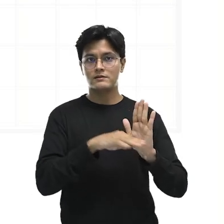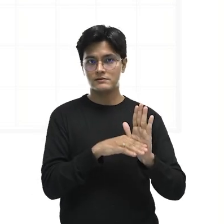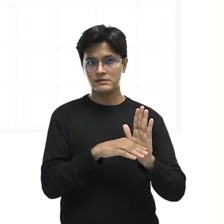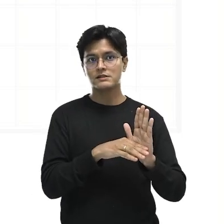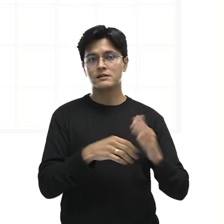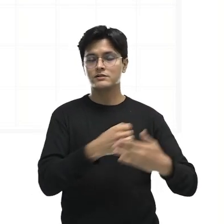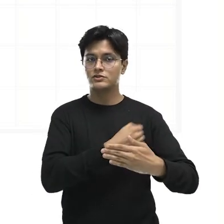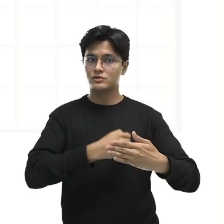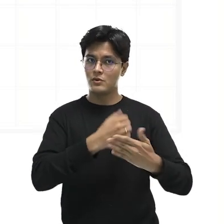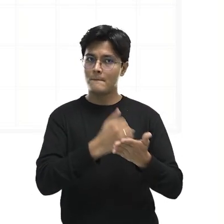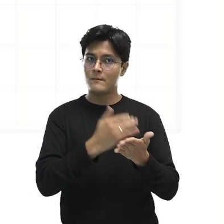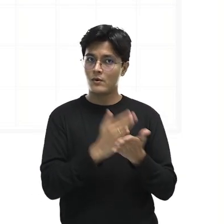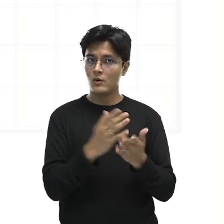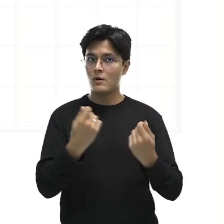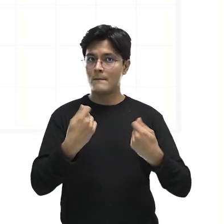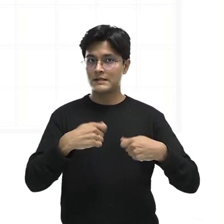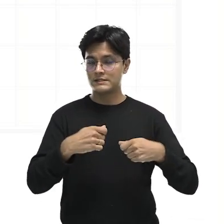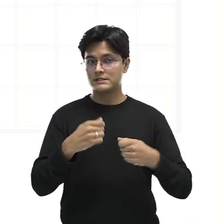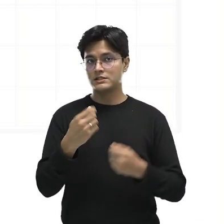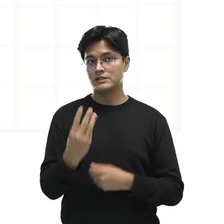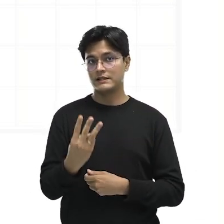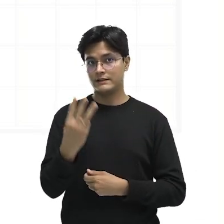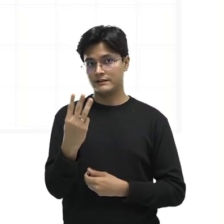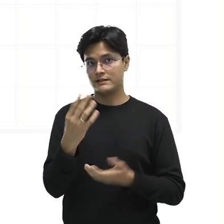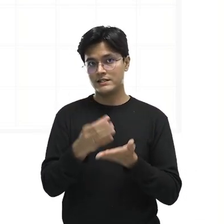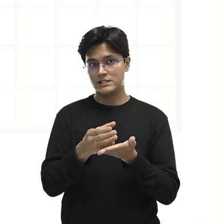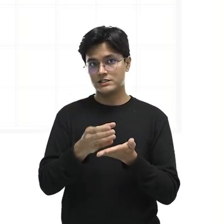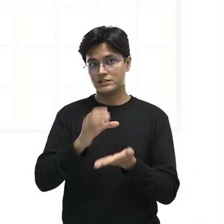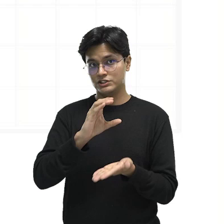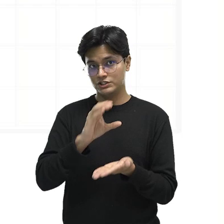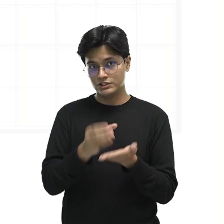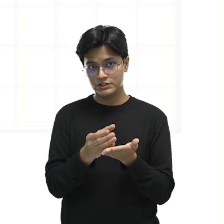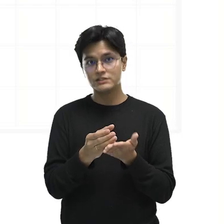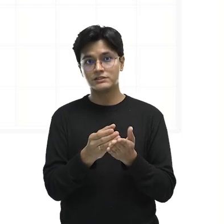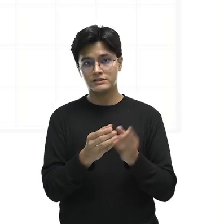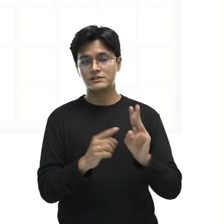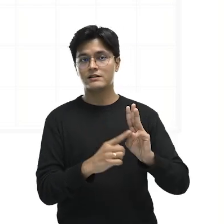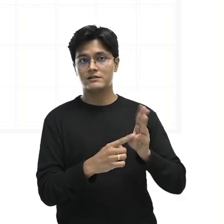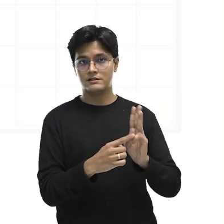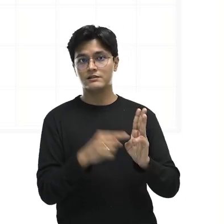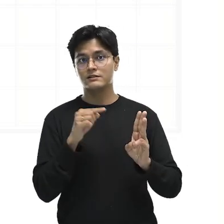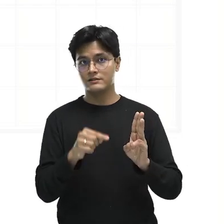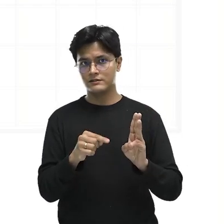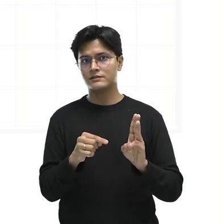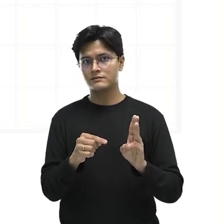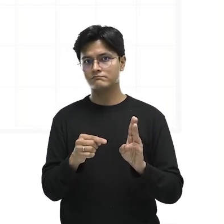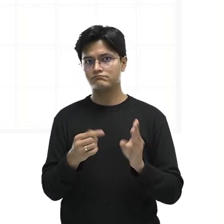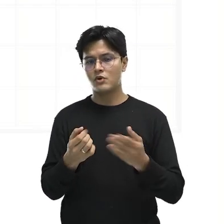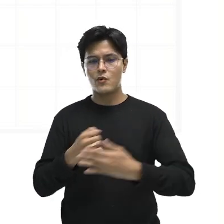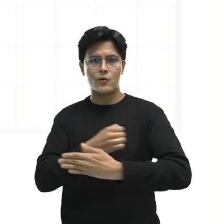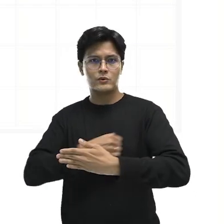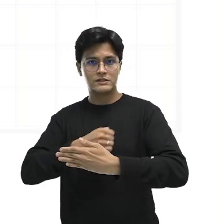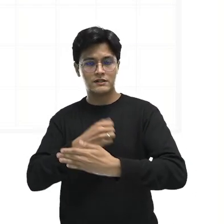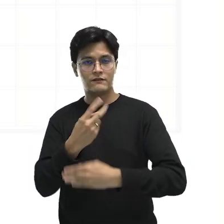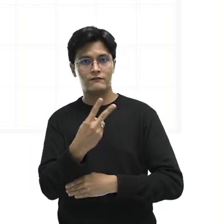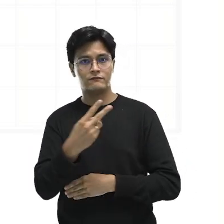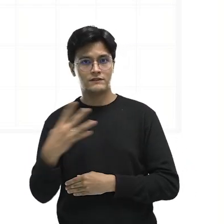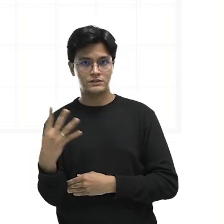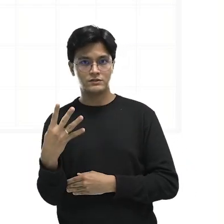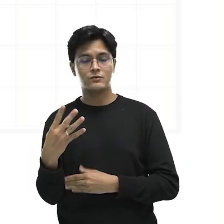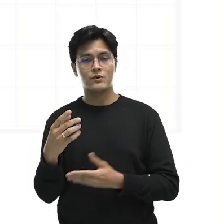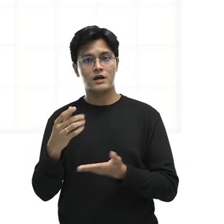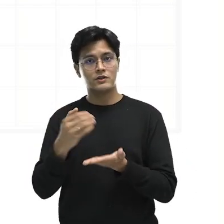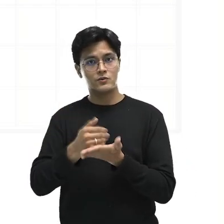xícaras. 3 xícaras para fazer 24 cupcakes. Quantas xícaras de farinha